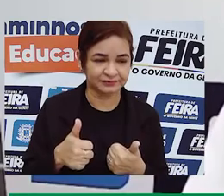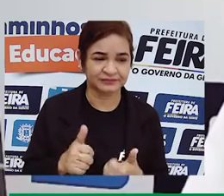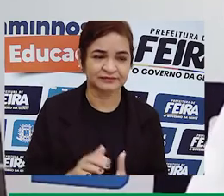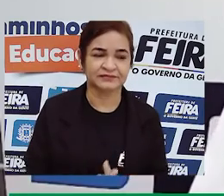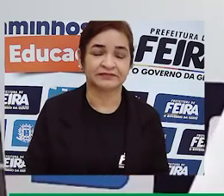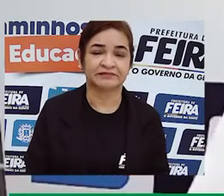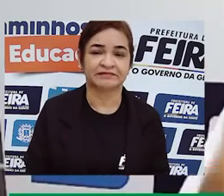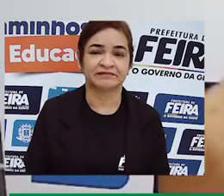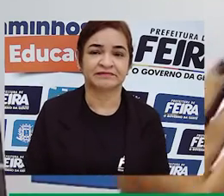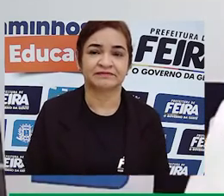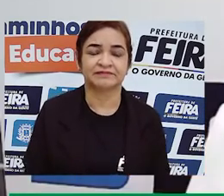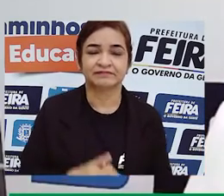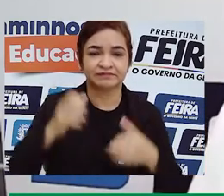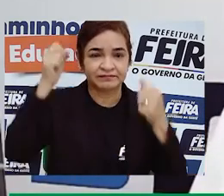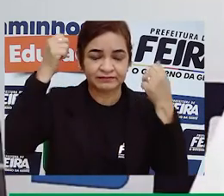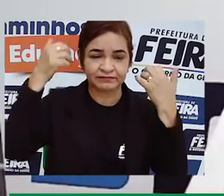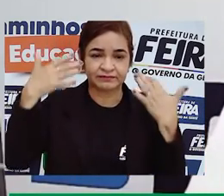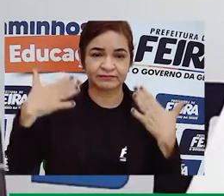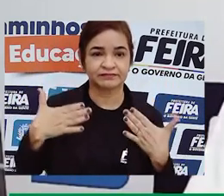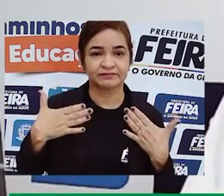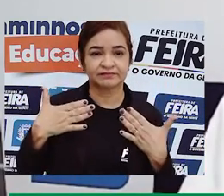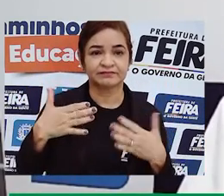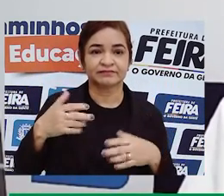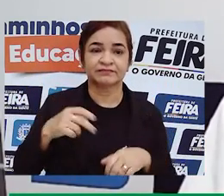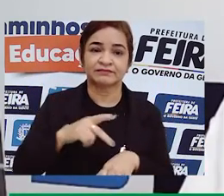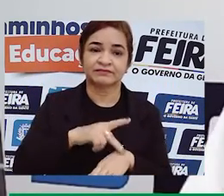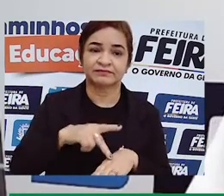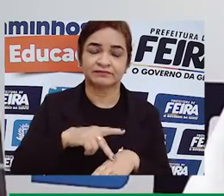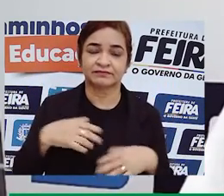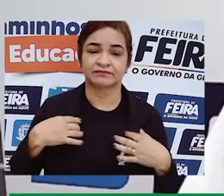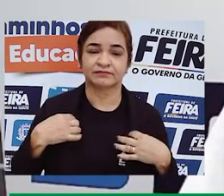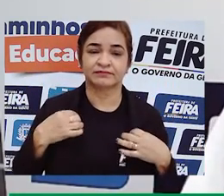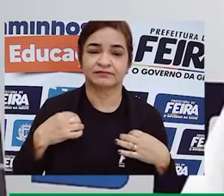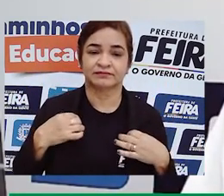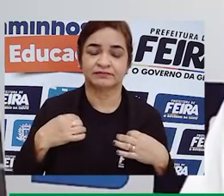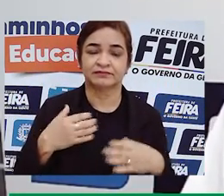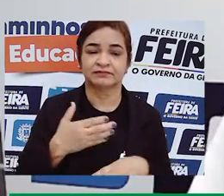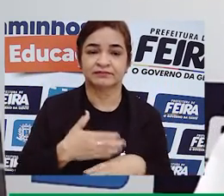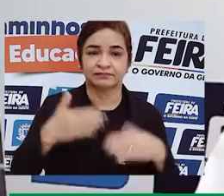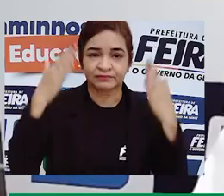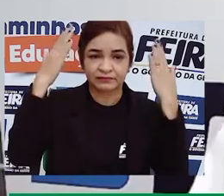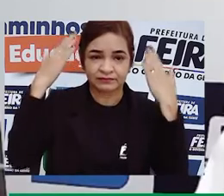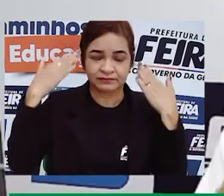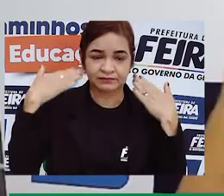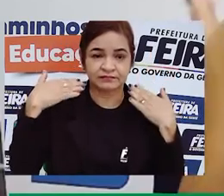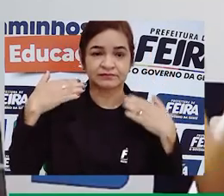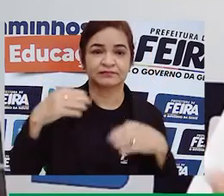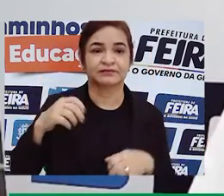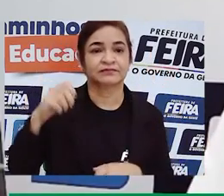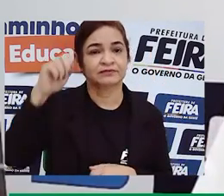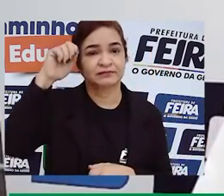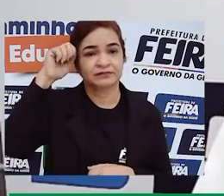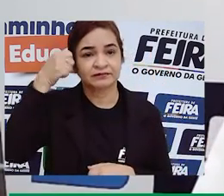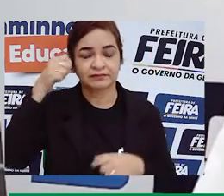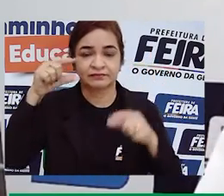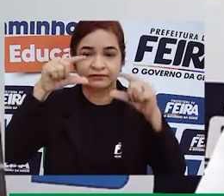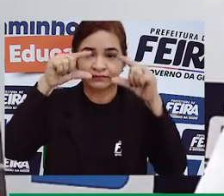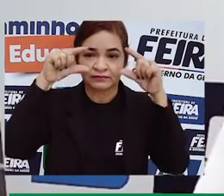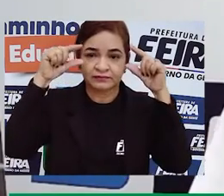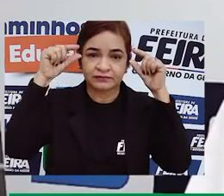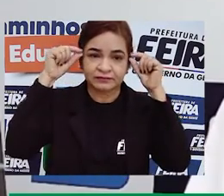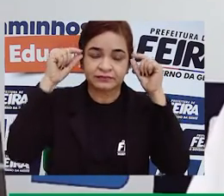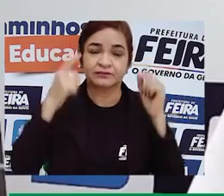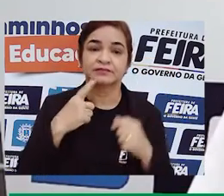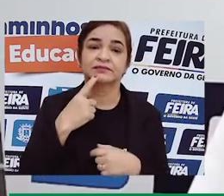eu sou negra tenho cabelos negros estou usando um jaleco branco com blusinha branca de bolinha Eu uso óculos né